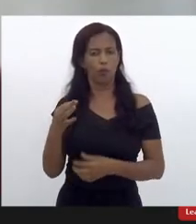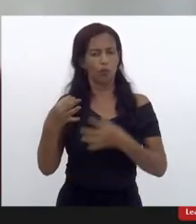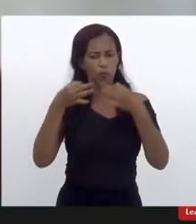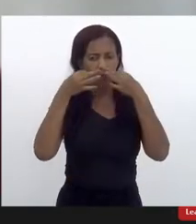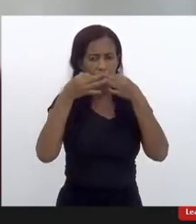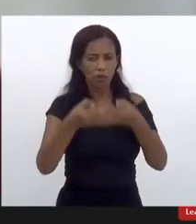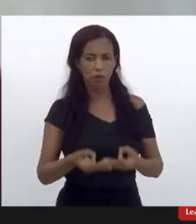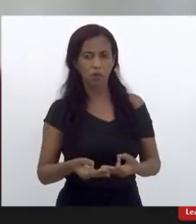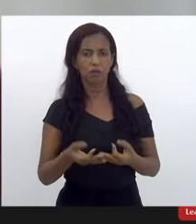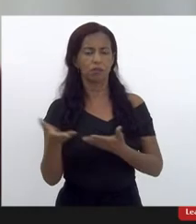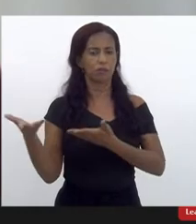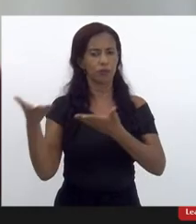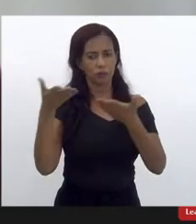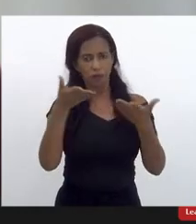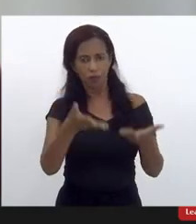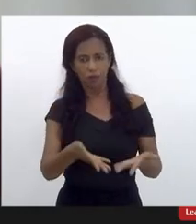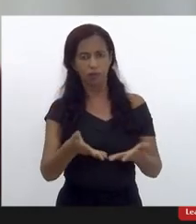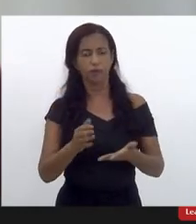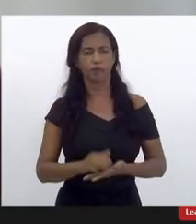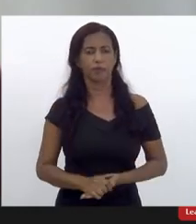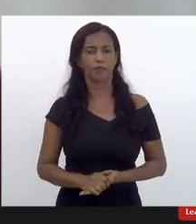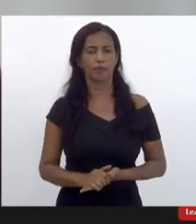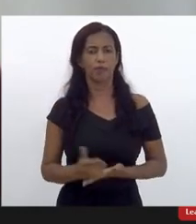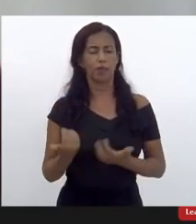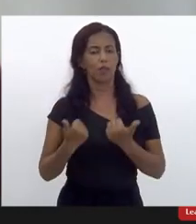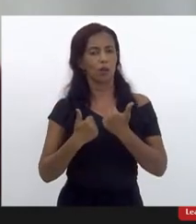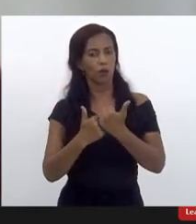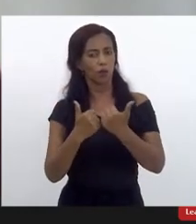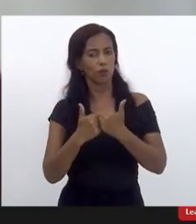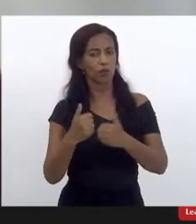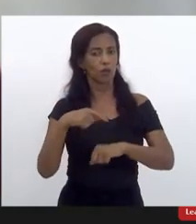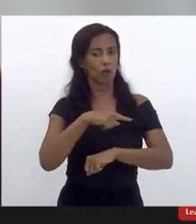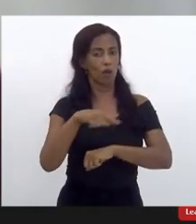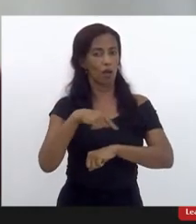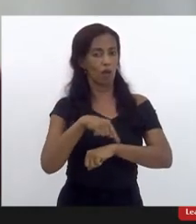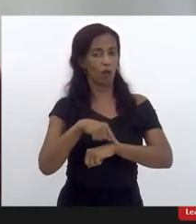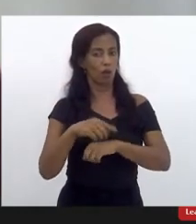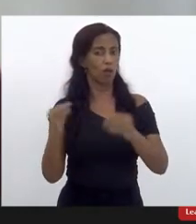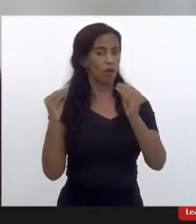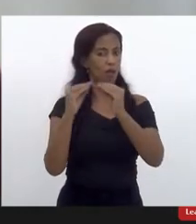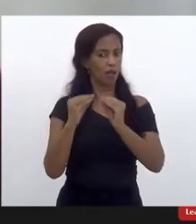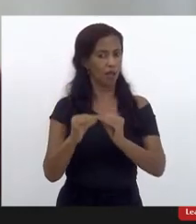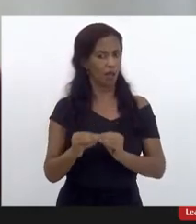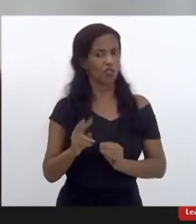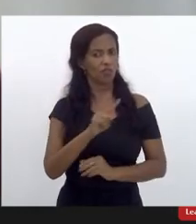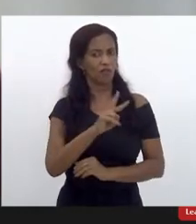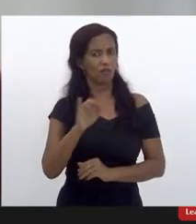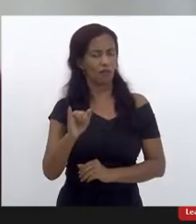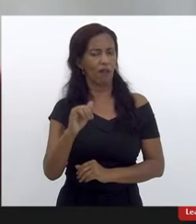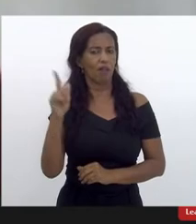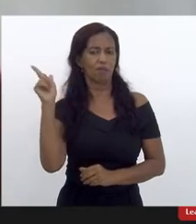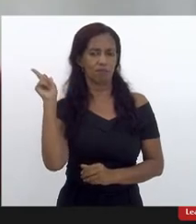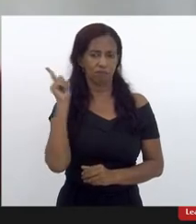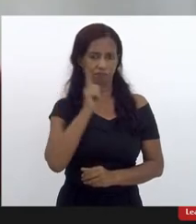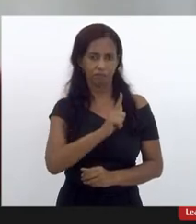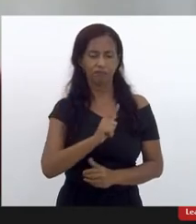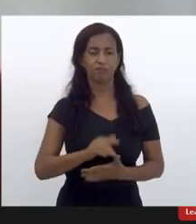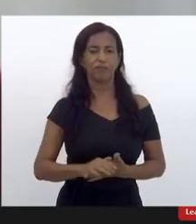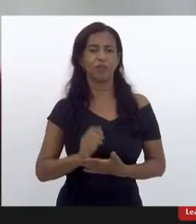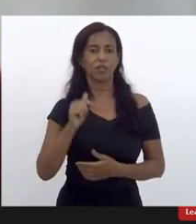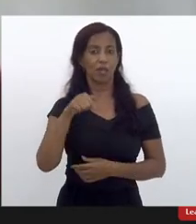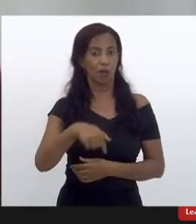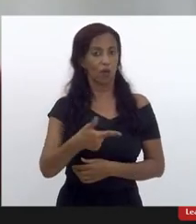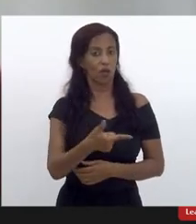atenção. Então, o auxílio de jornada estendida, a hora extra para o professor FATEC, vai ser uma realidade ainda no ano